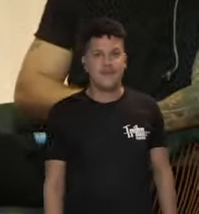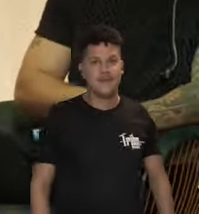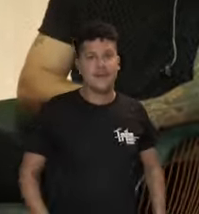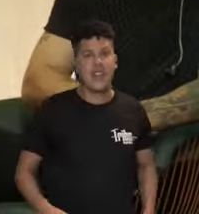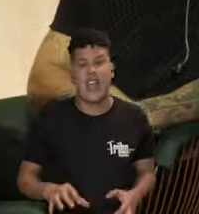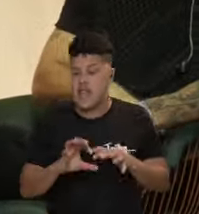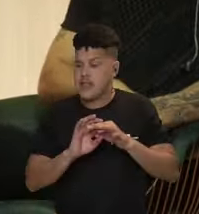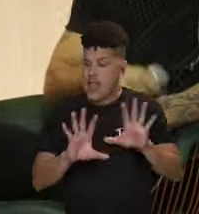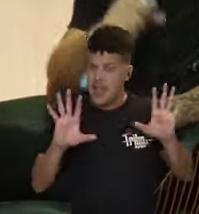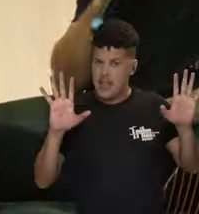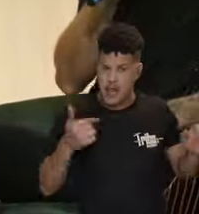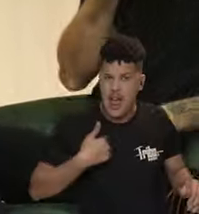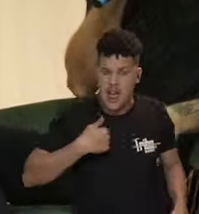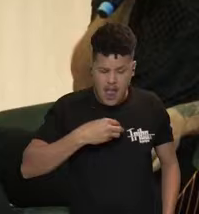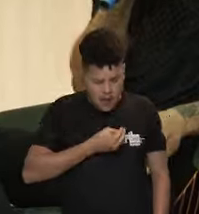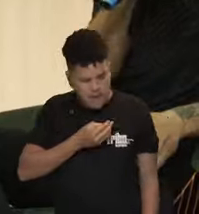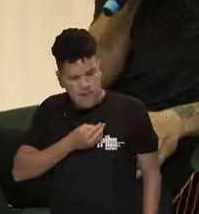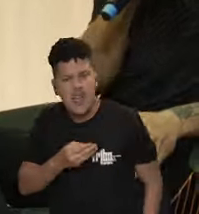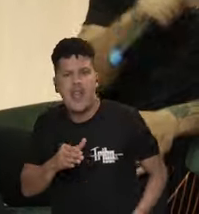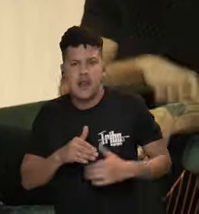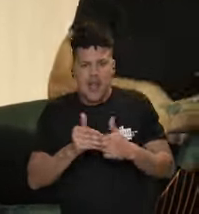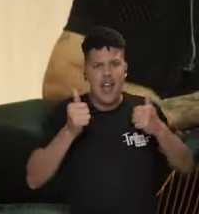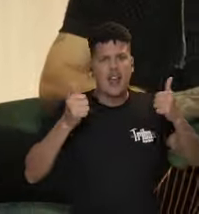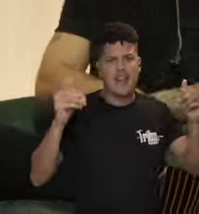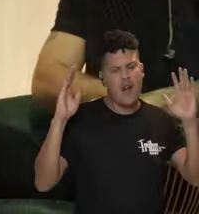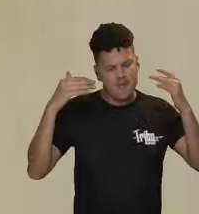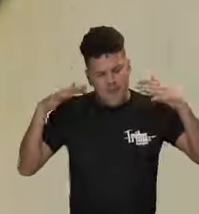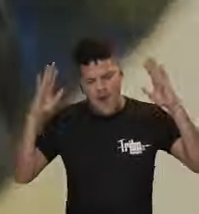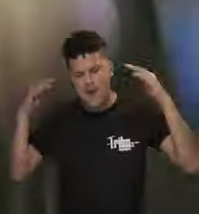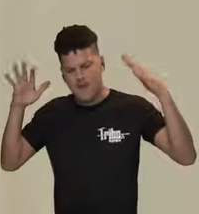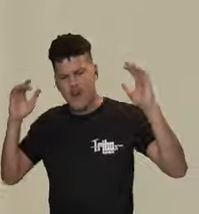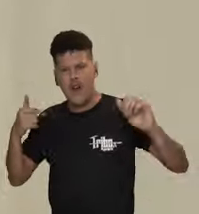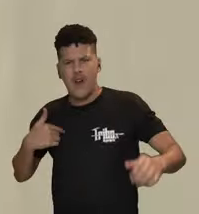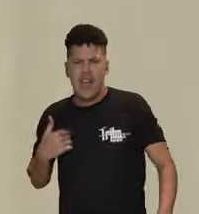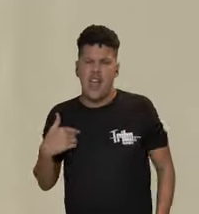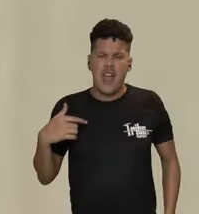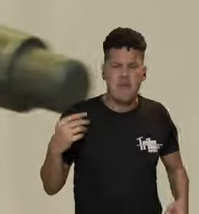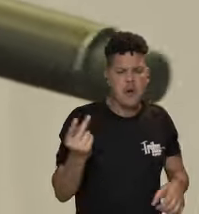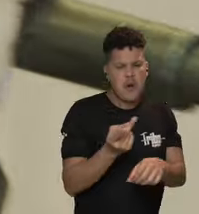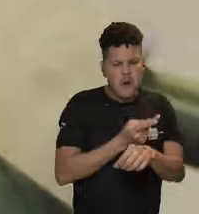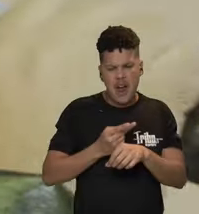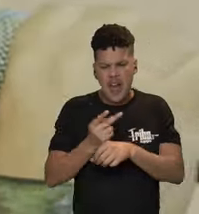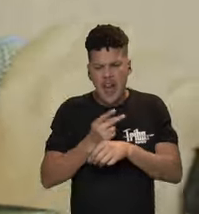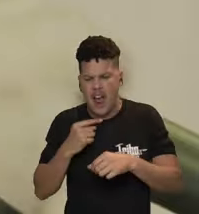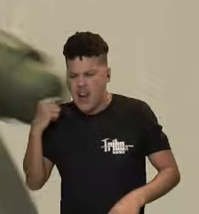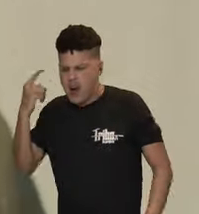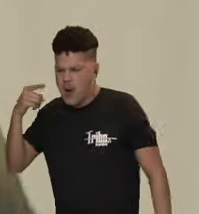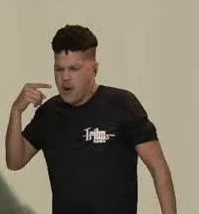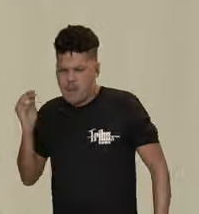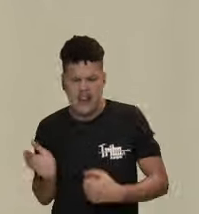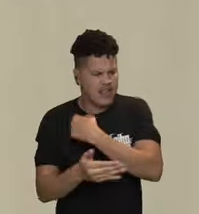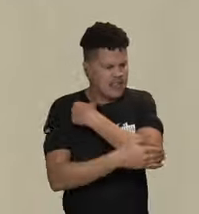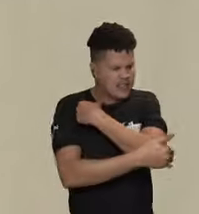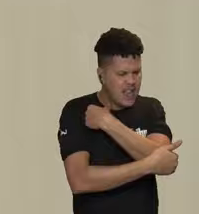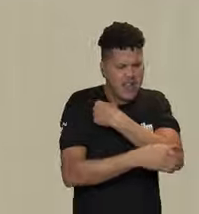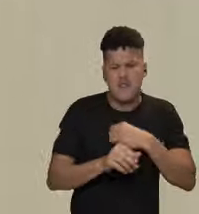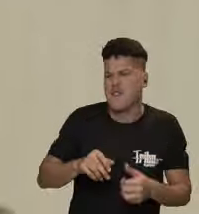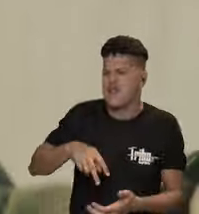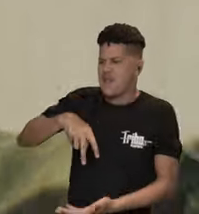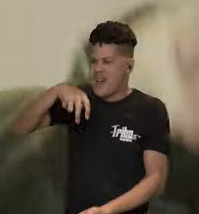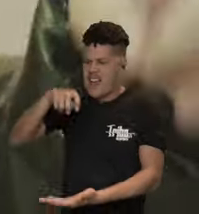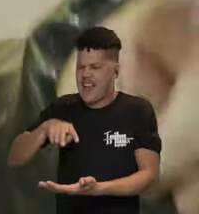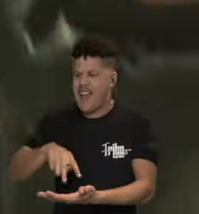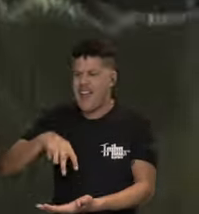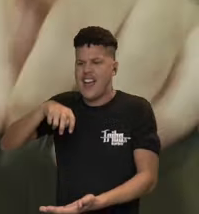Então deixa que eu vou viver o meu melhor. Vou catar uma lombra na esquina e flutuar. Vou realizar